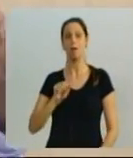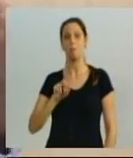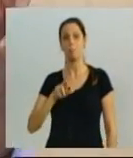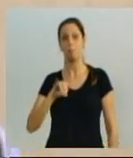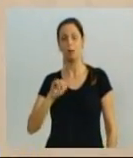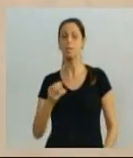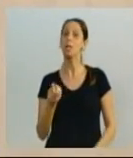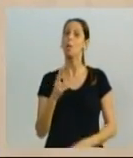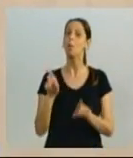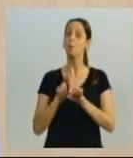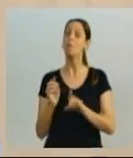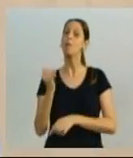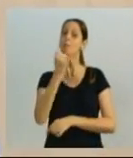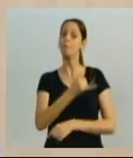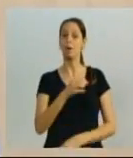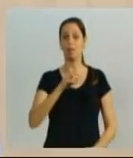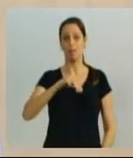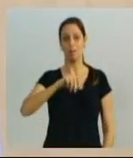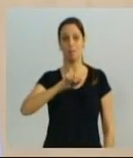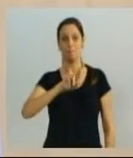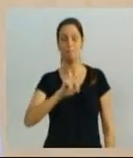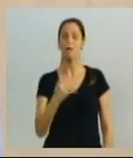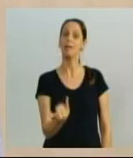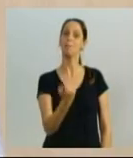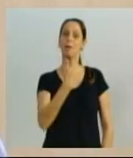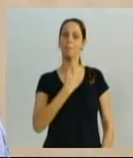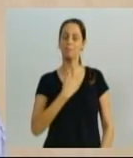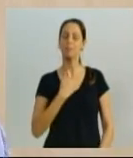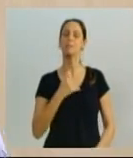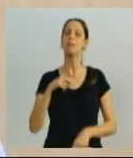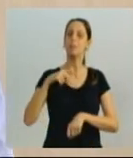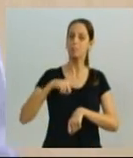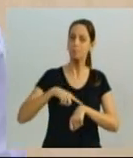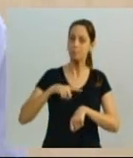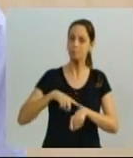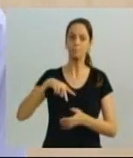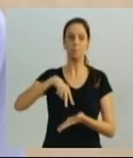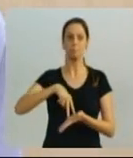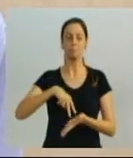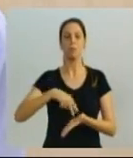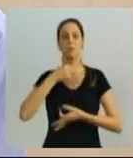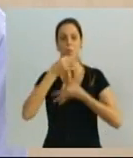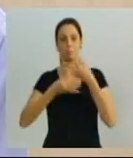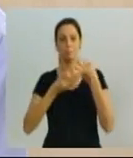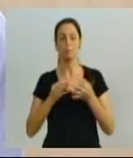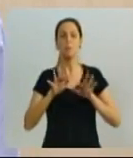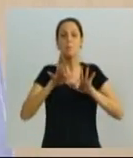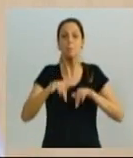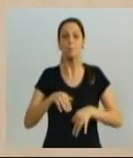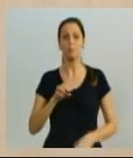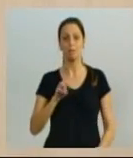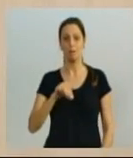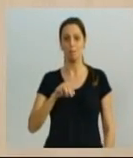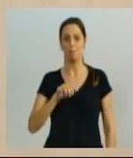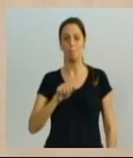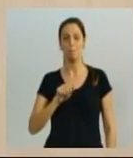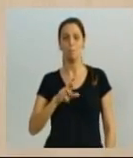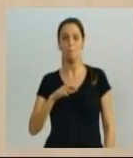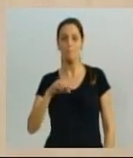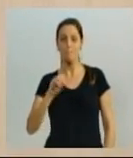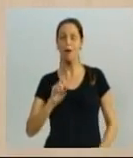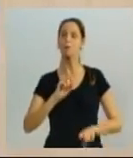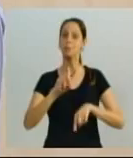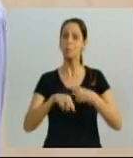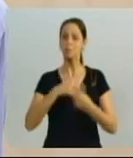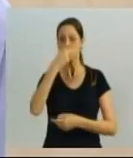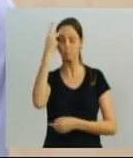que está rodando por aqui, que aí nós vamos ver depois, no final da fala do Marco, a Mara está lá. Então, quem quiser fazer a inscrição